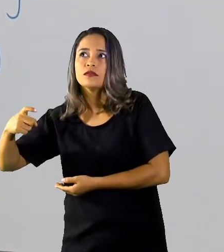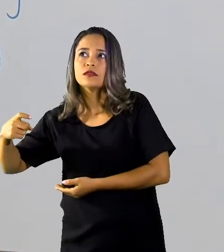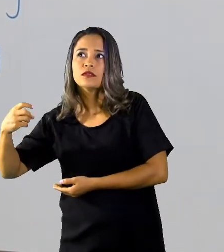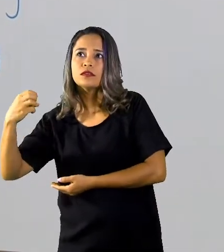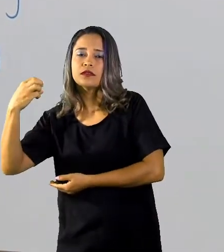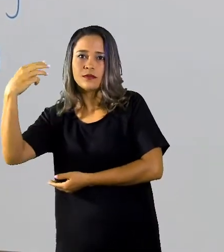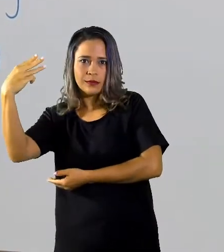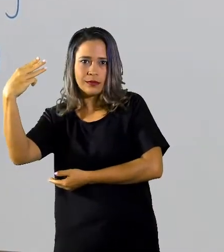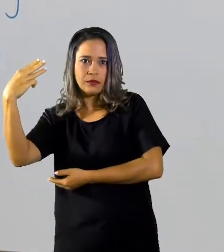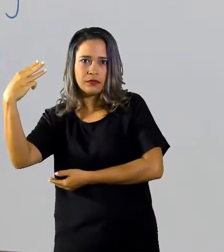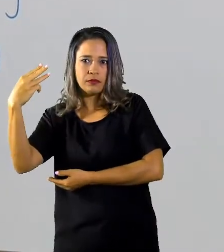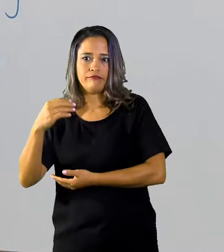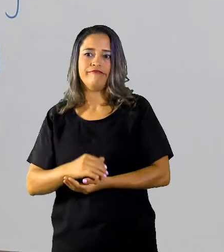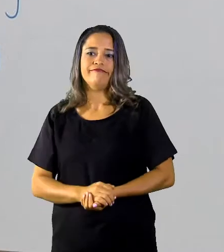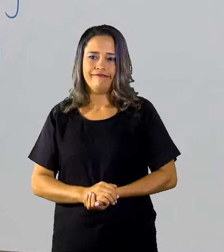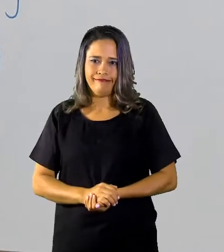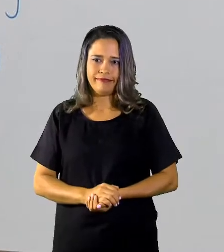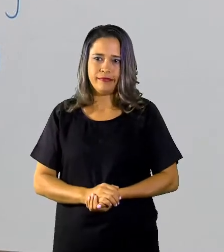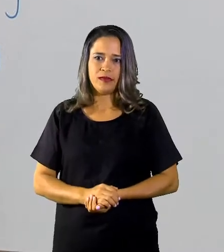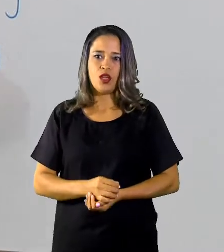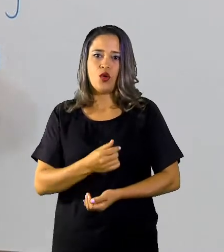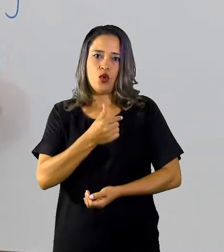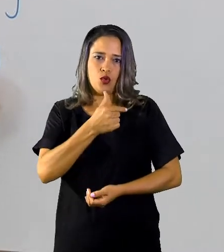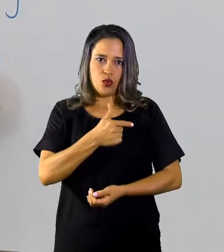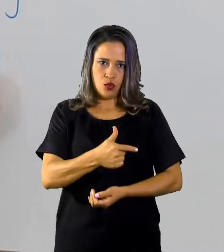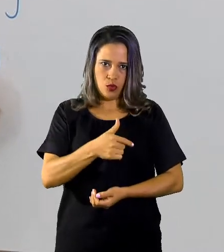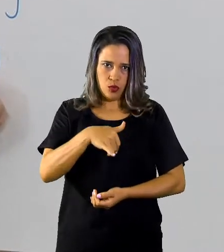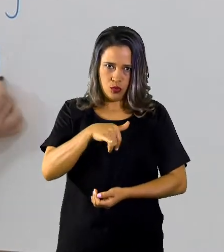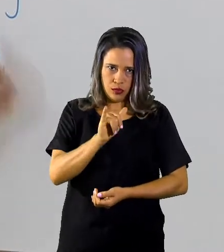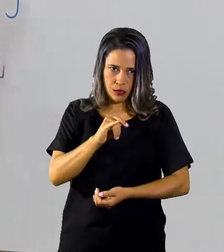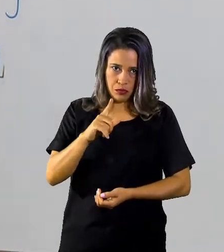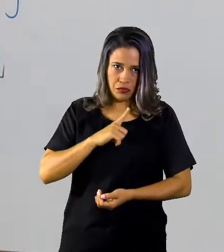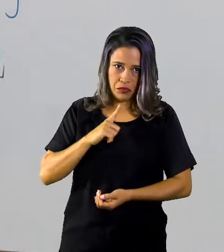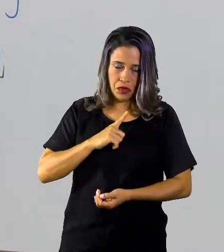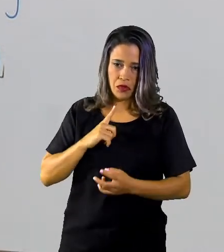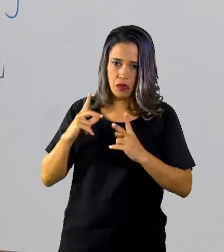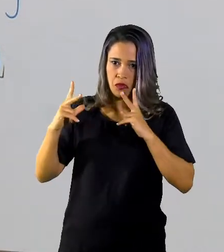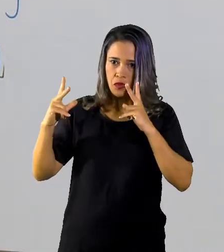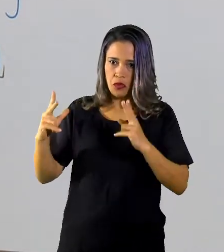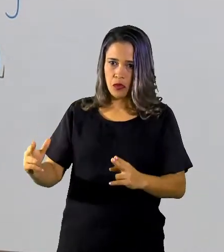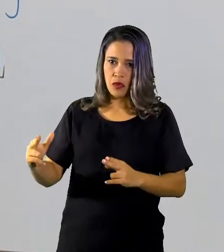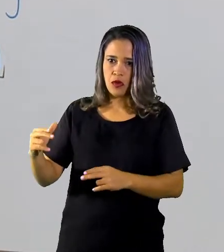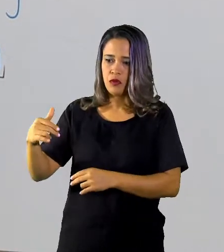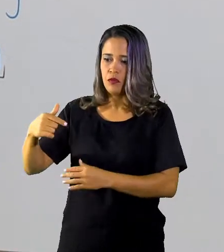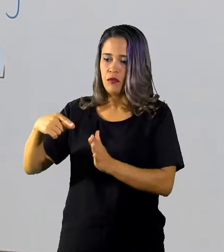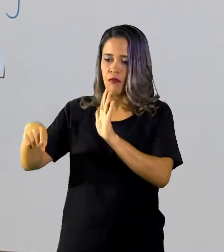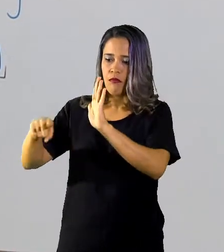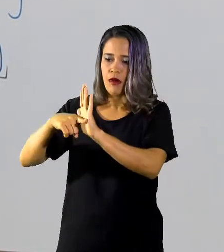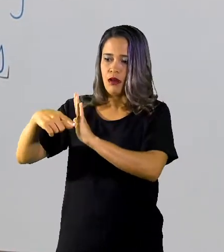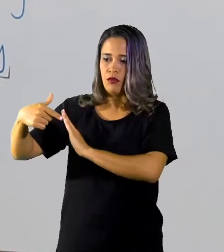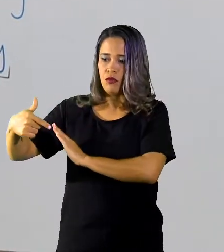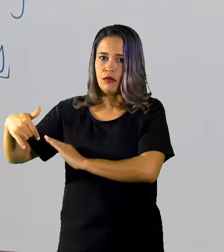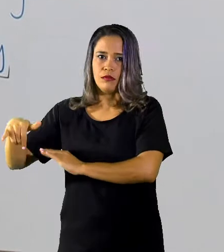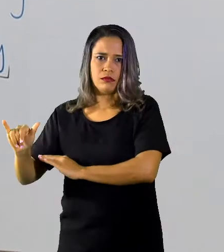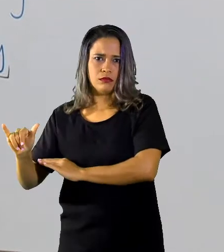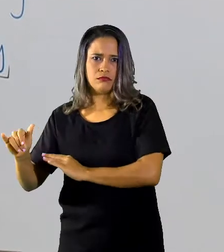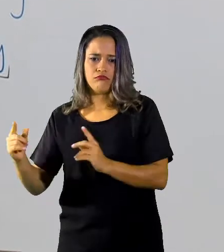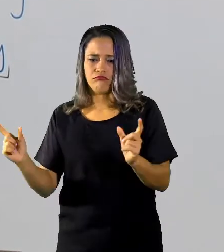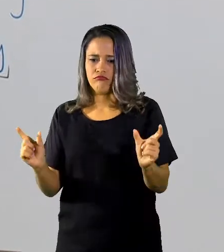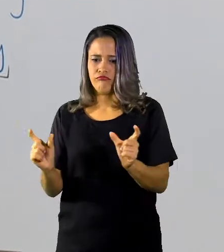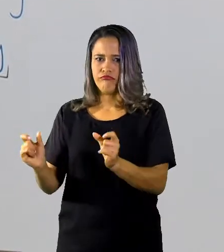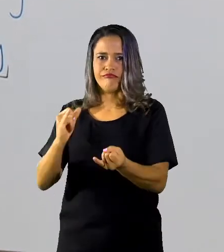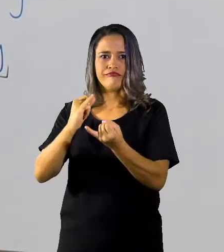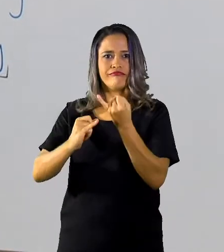adicioná-los. E o 2y tem a mesma variável que o menos 2y, são os termos semelhantes que nós